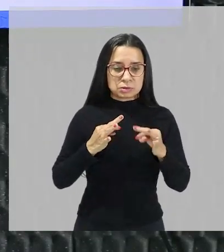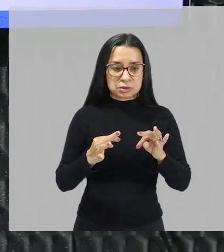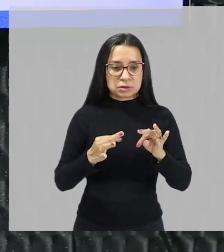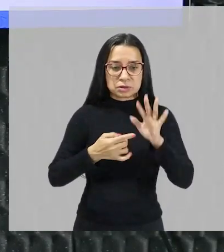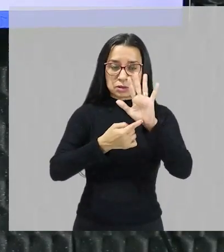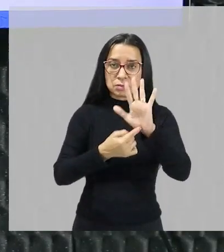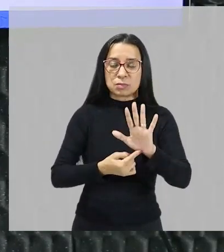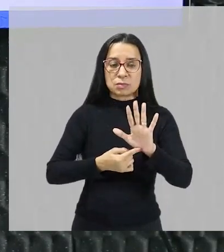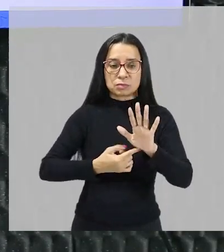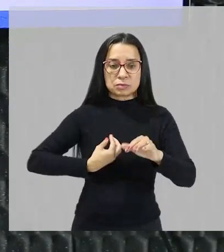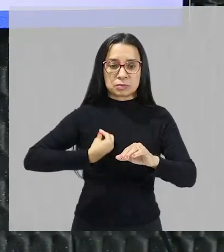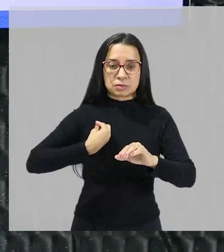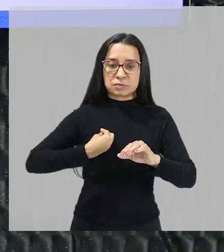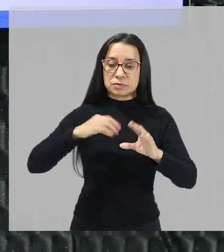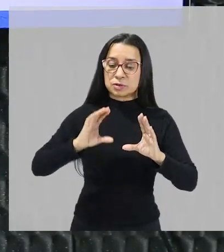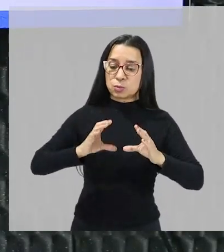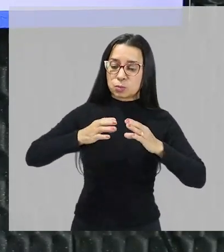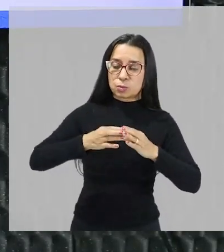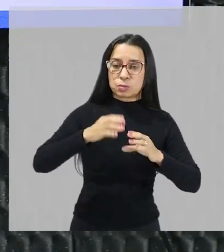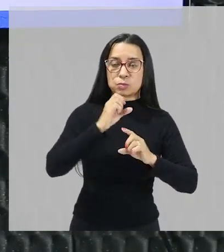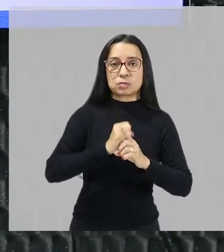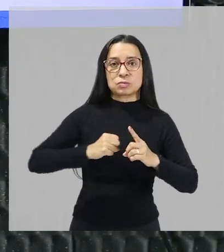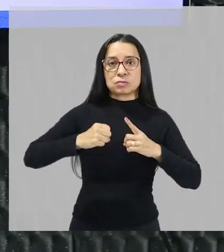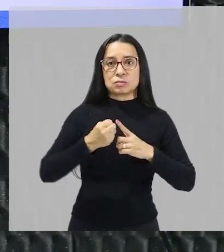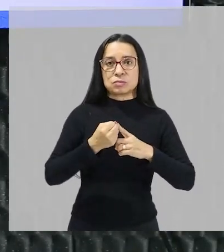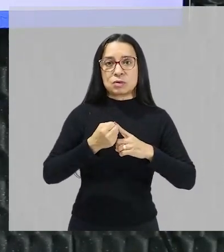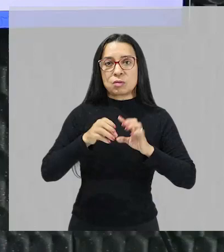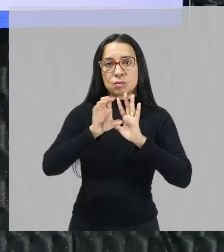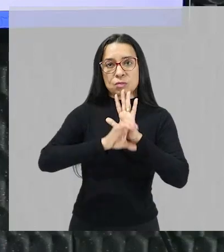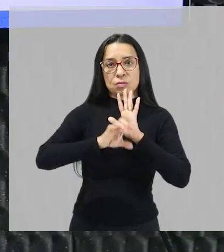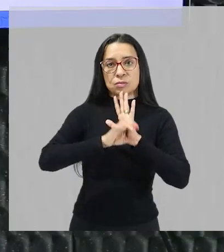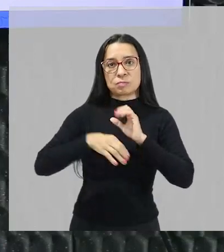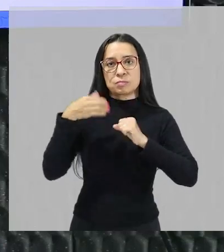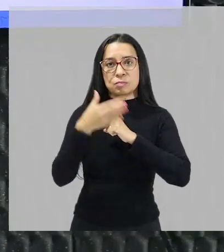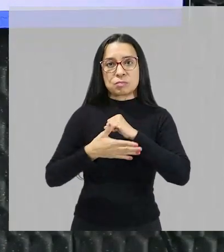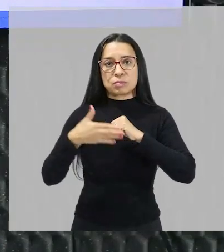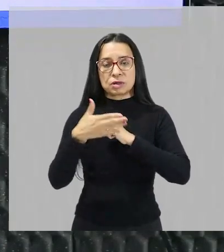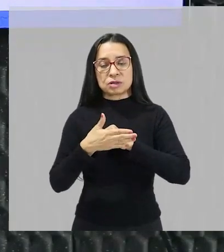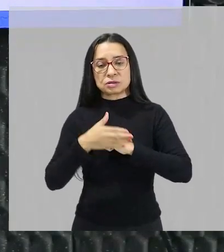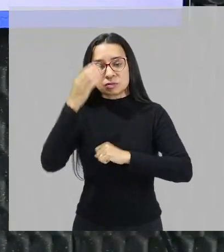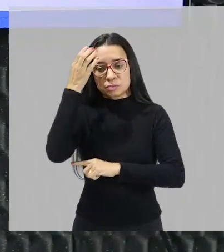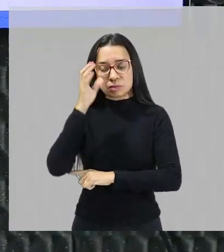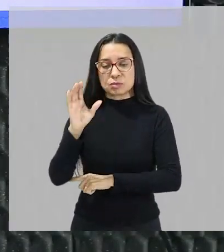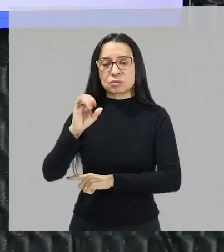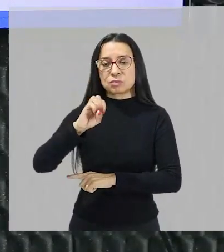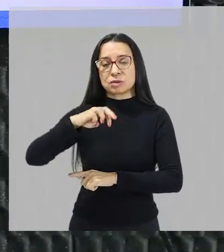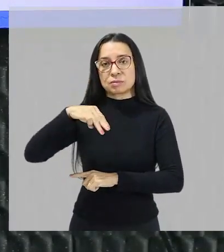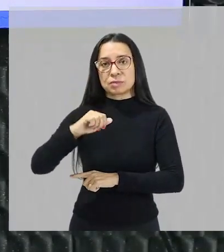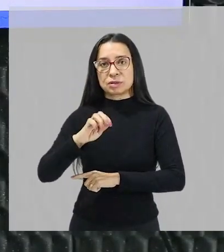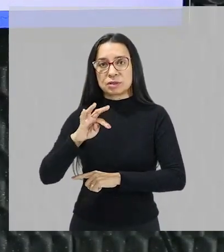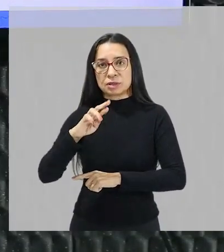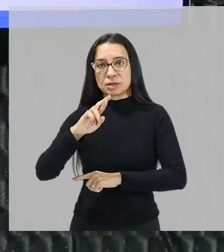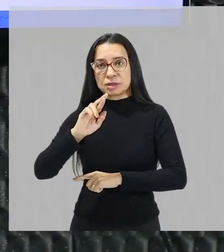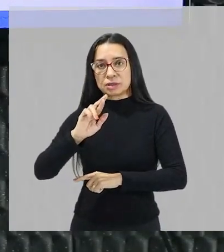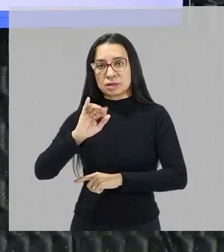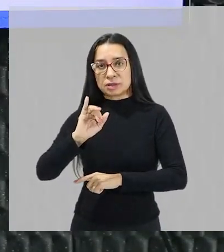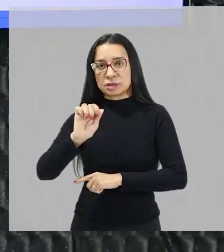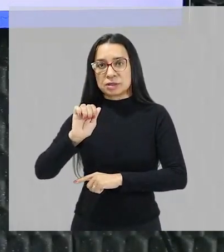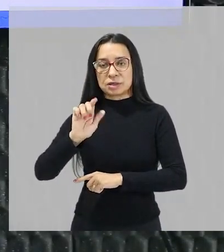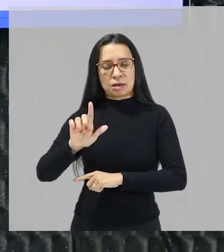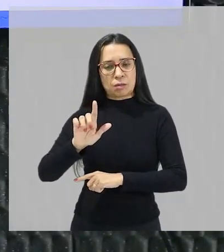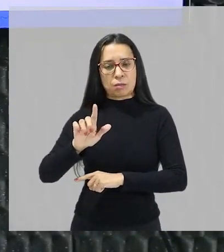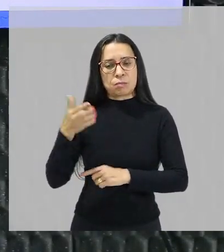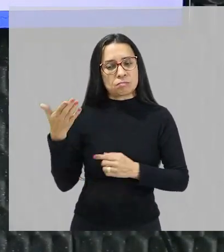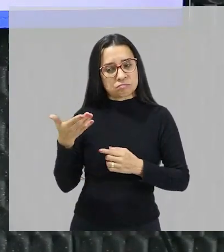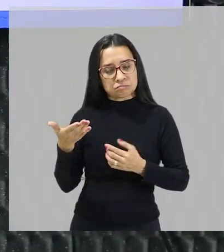expressam e representam um grupo social. Esse é o conceito base de uma cultura imaterial. Perfeita a letra D de dado, por enquanto a